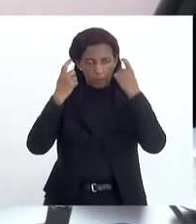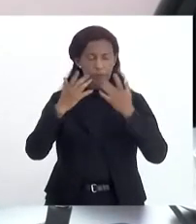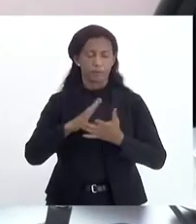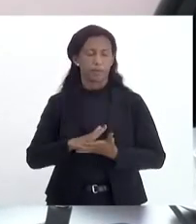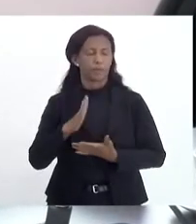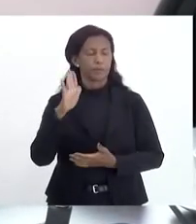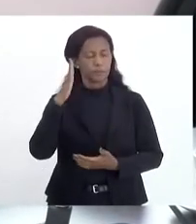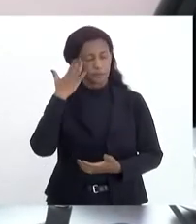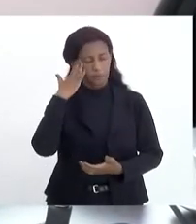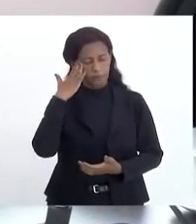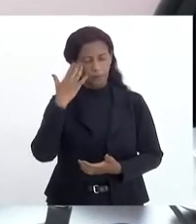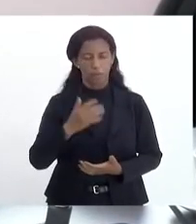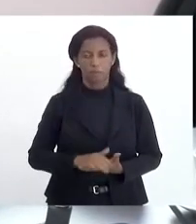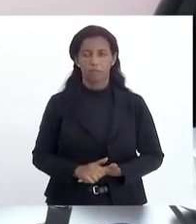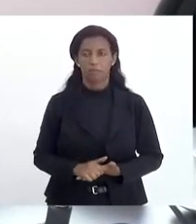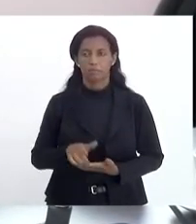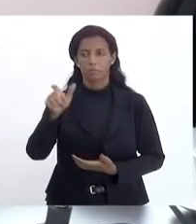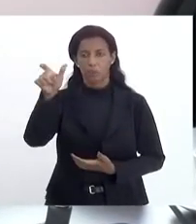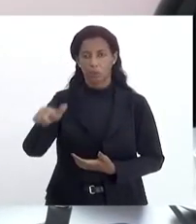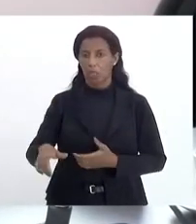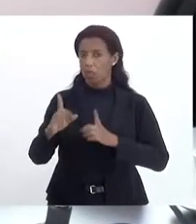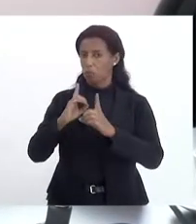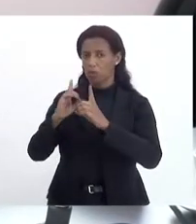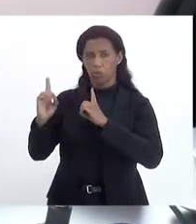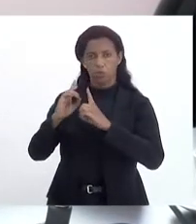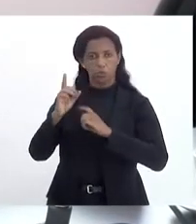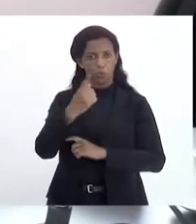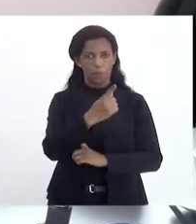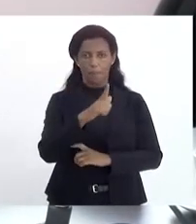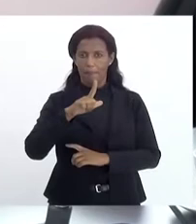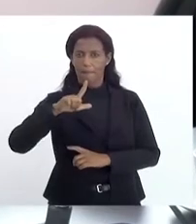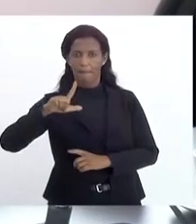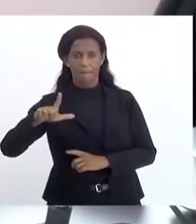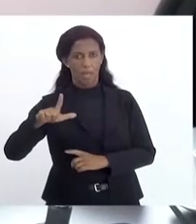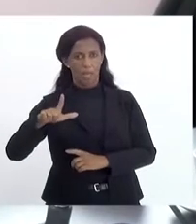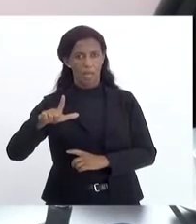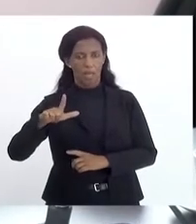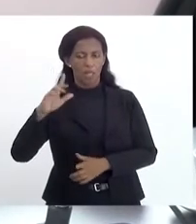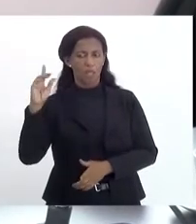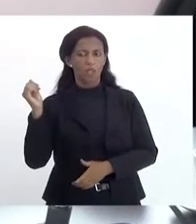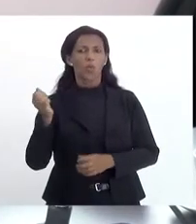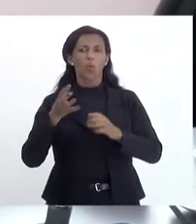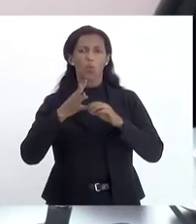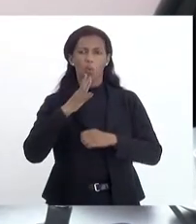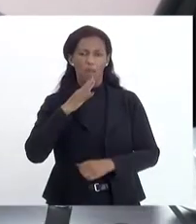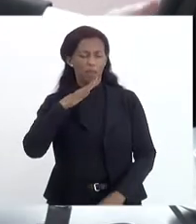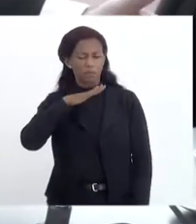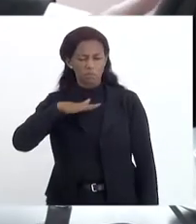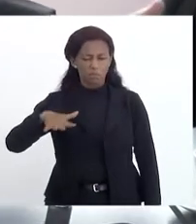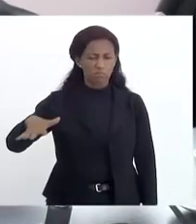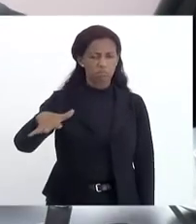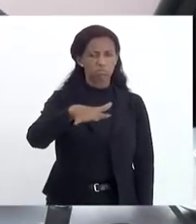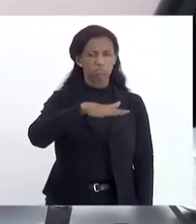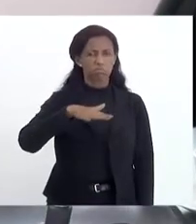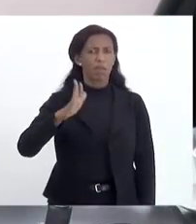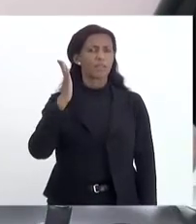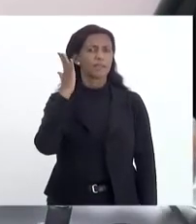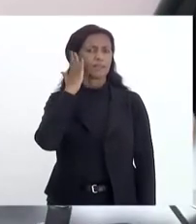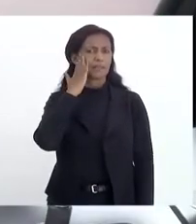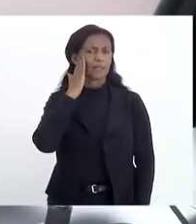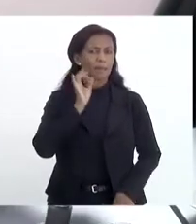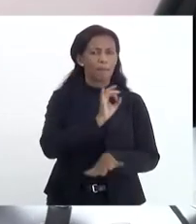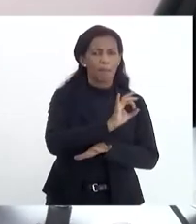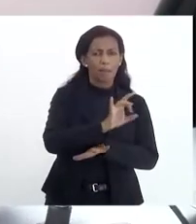Célia não está discutindo esse projeto sem um amplo conhecimento de causa, tanto